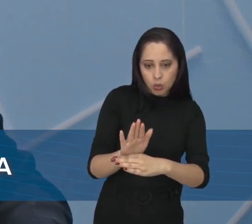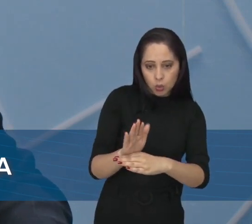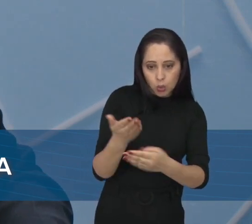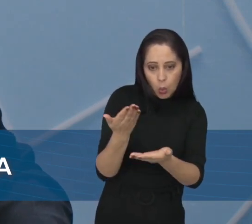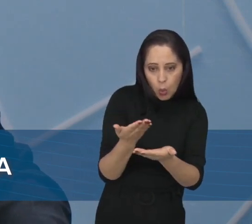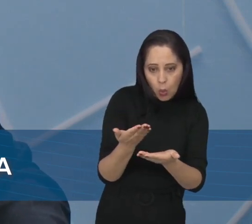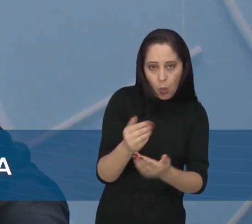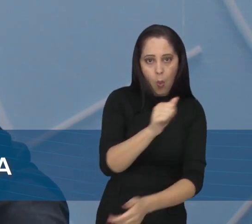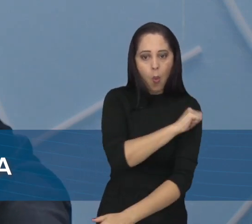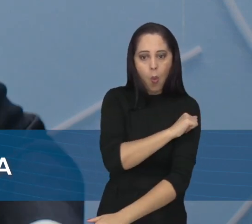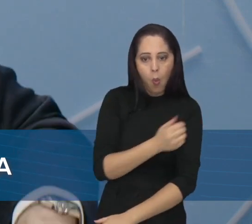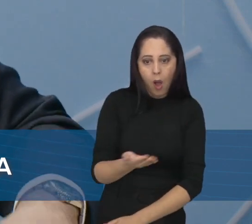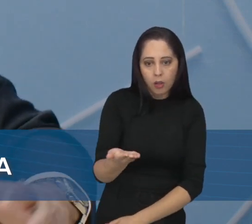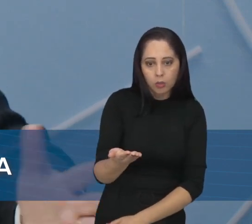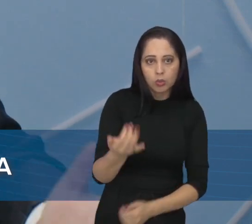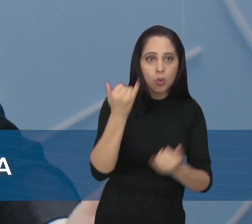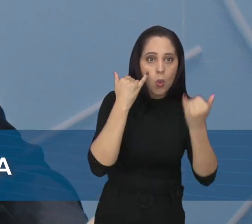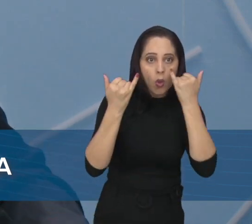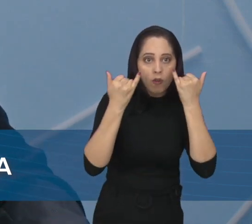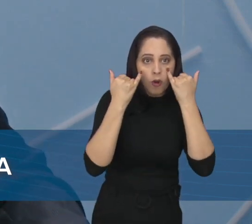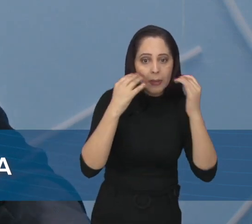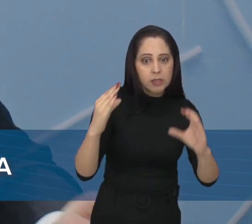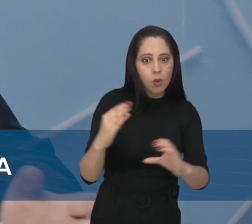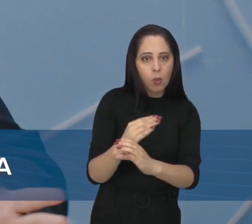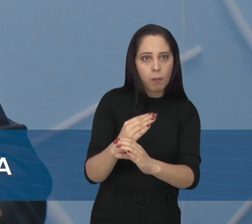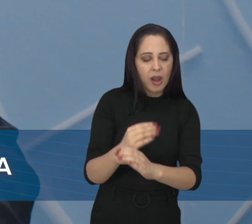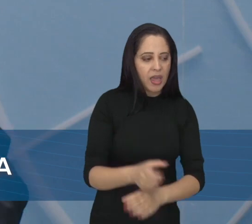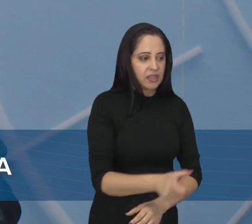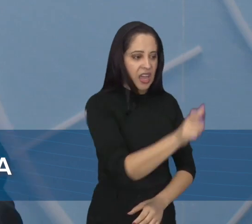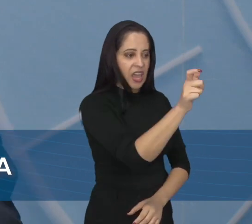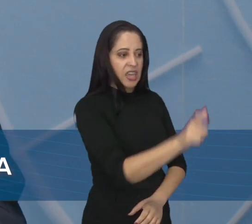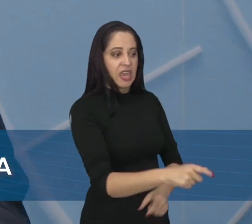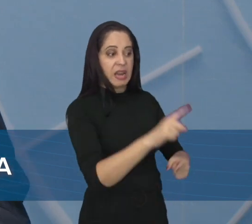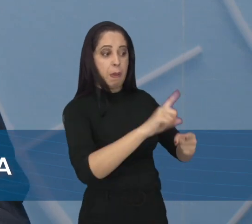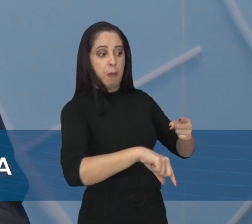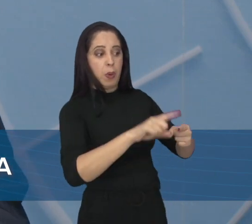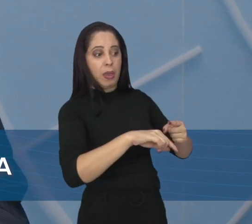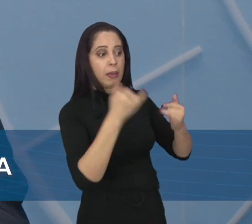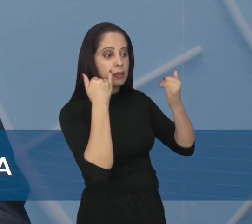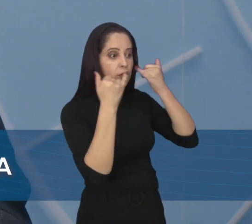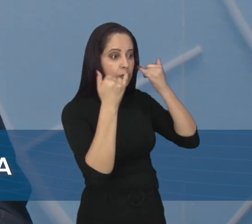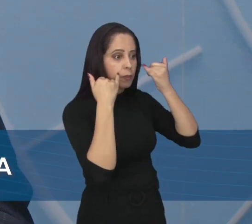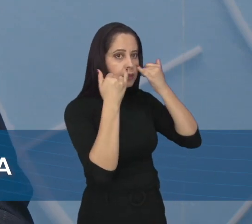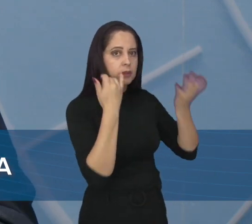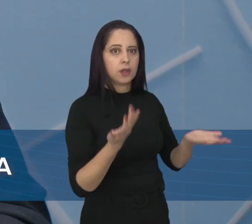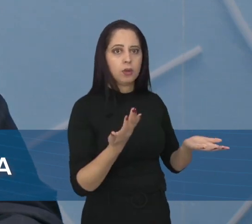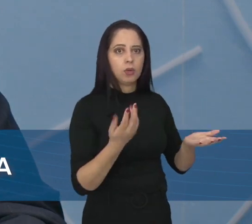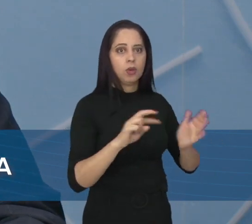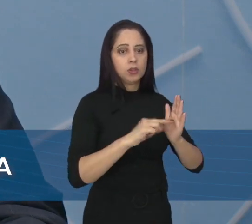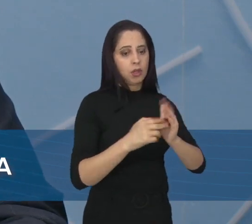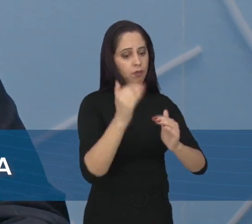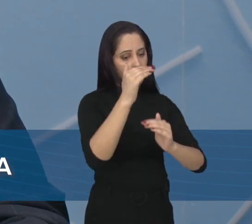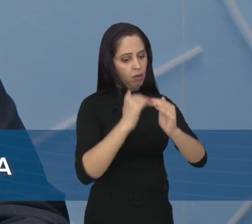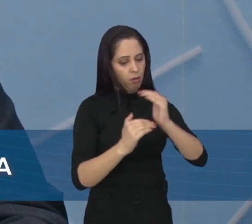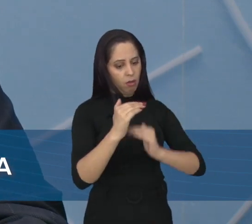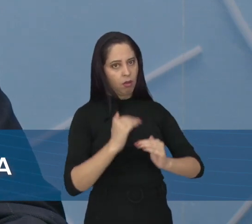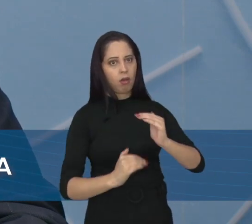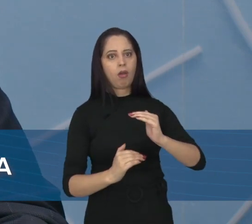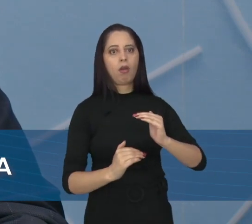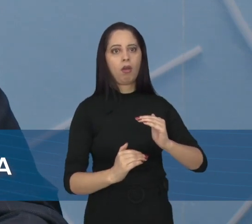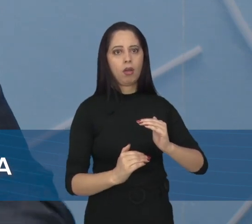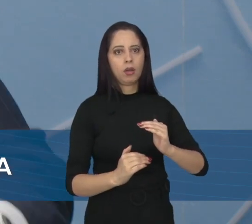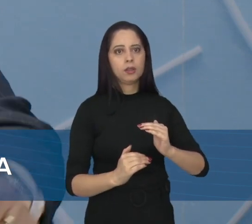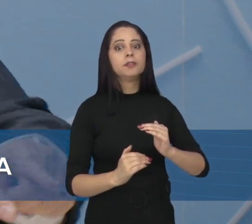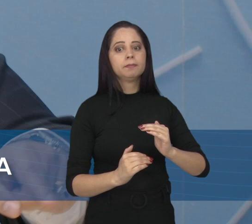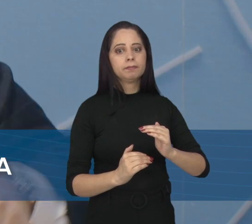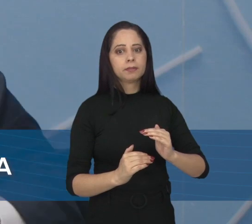escolar e ter acesso à informação plena ou à informação ideologizada, eu também estou regredindo em termos sociais.